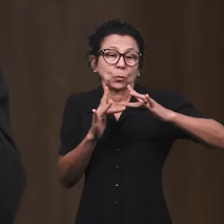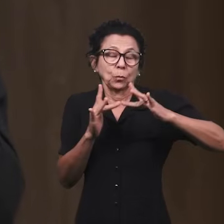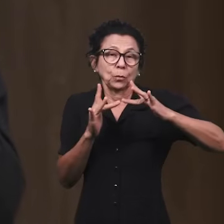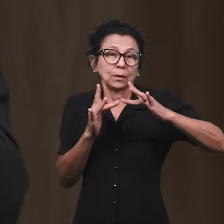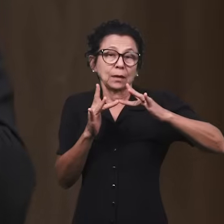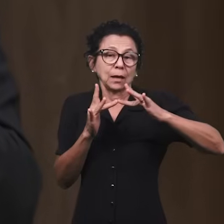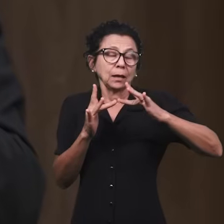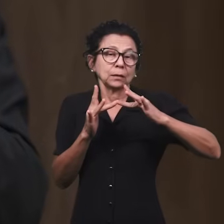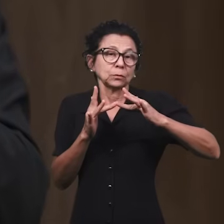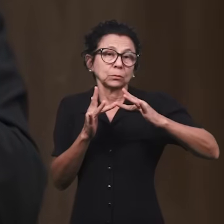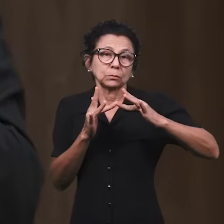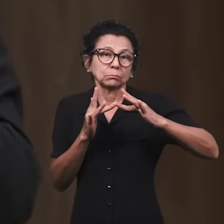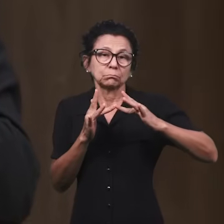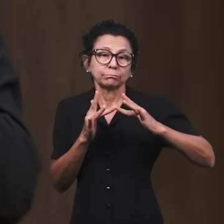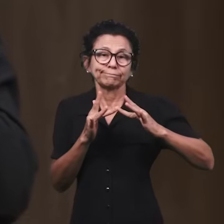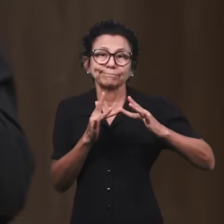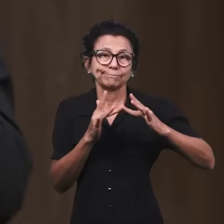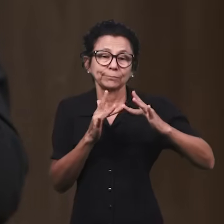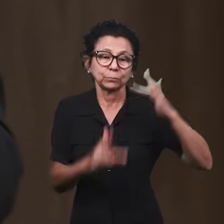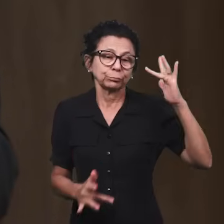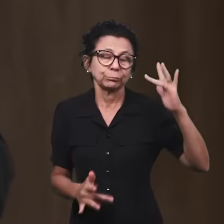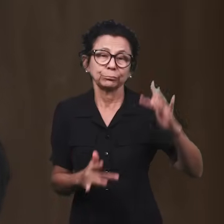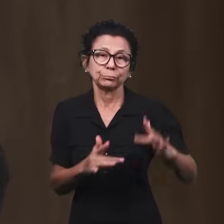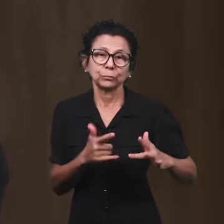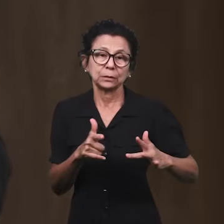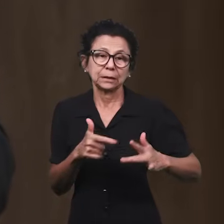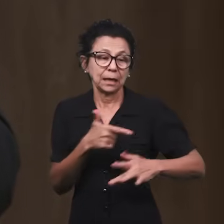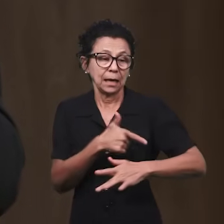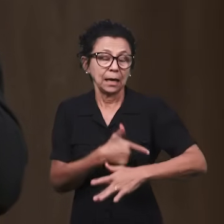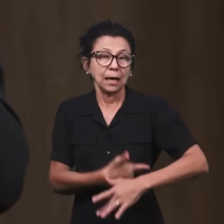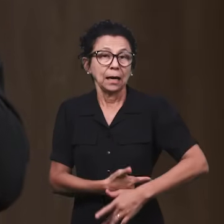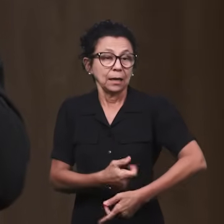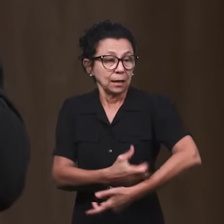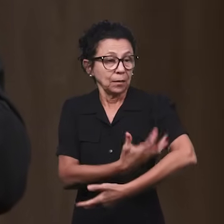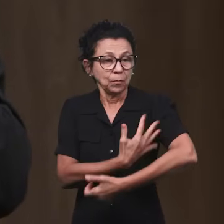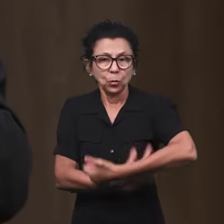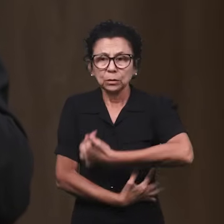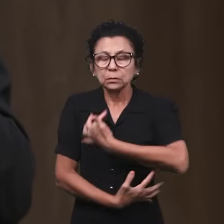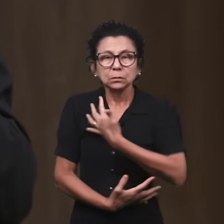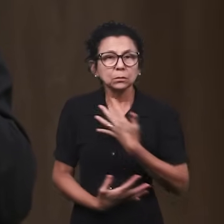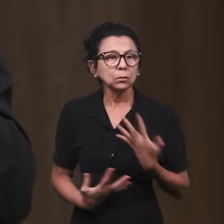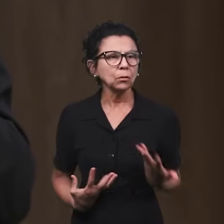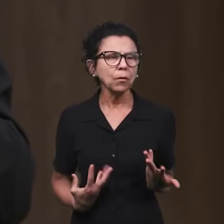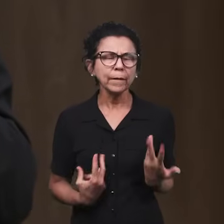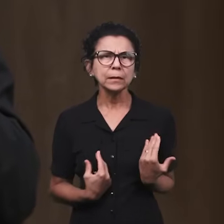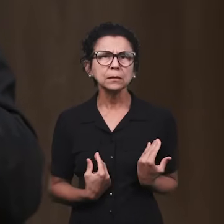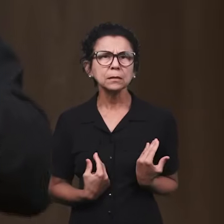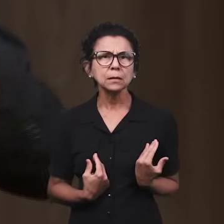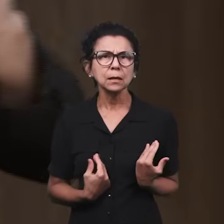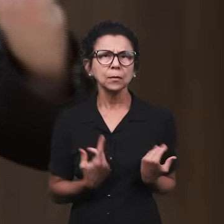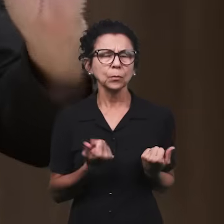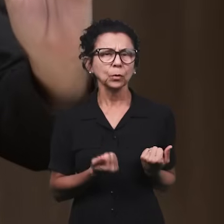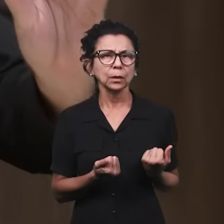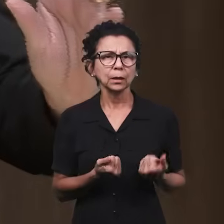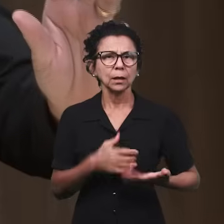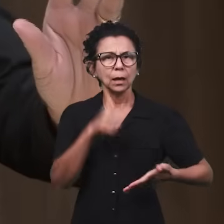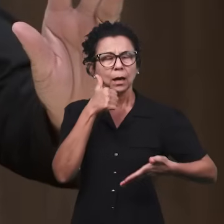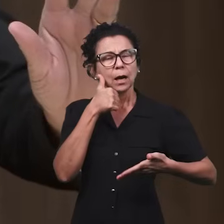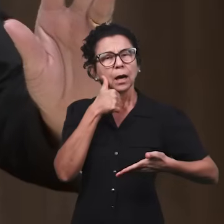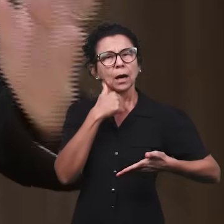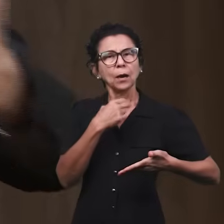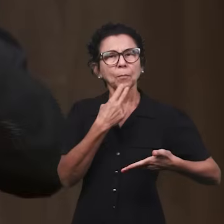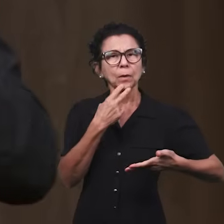o cérebro dela, as emoções dela, porque ela busca uma conexão e a mãe está olhando para o outro